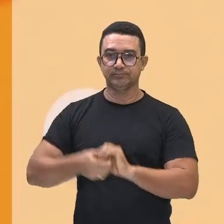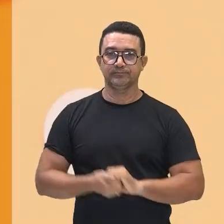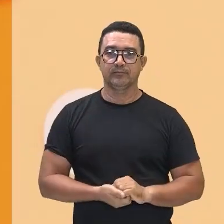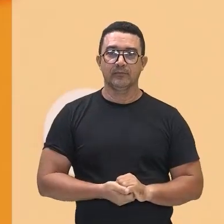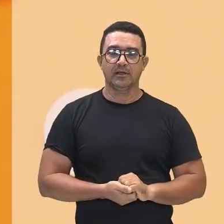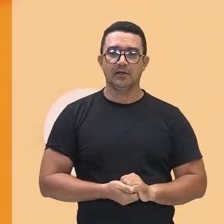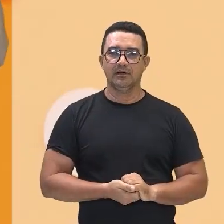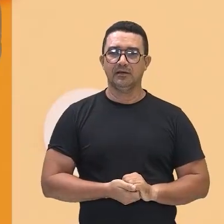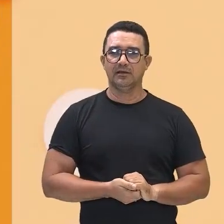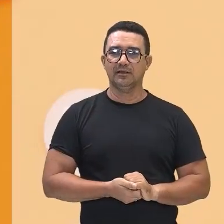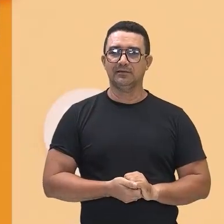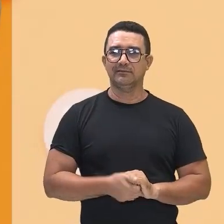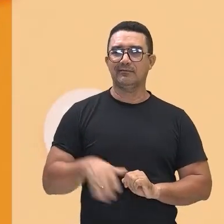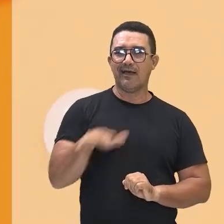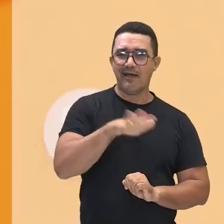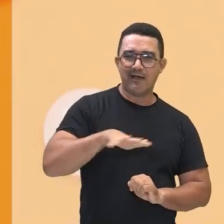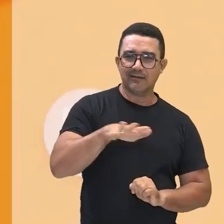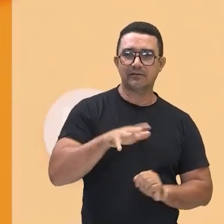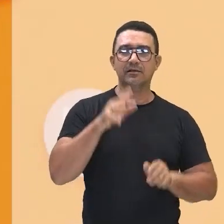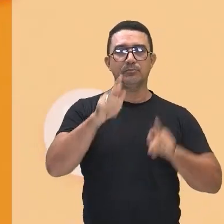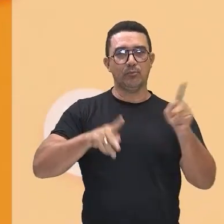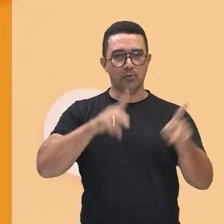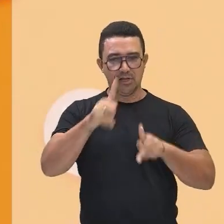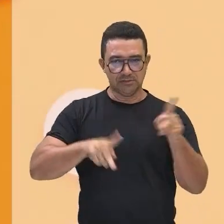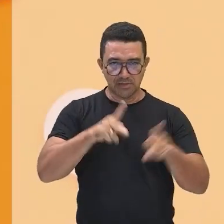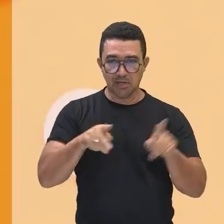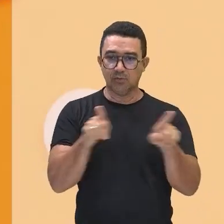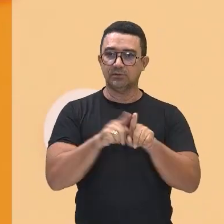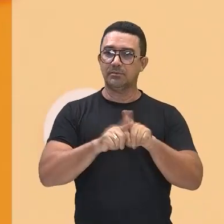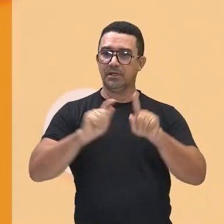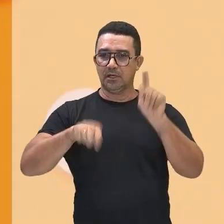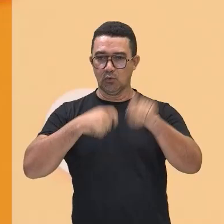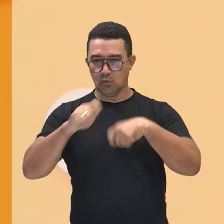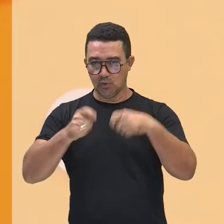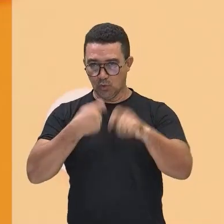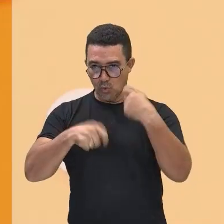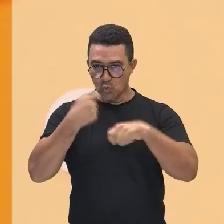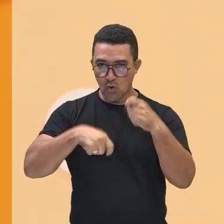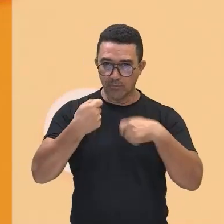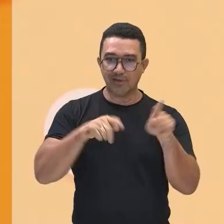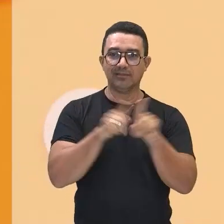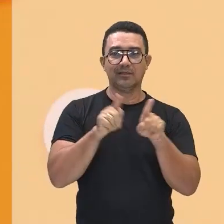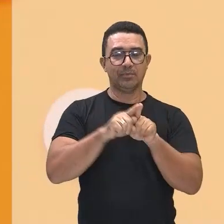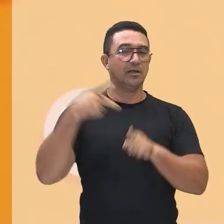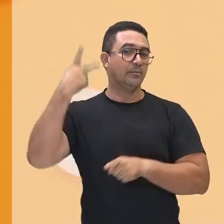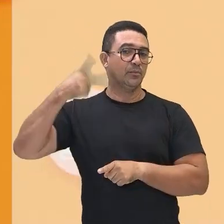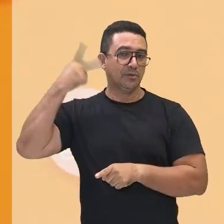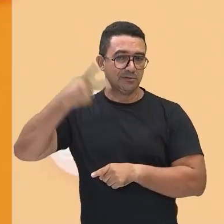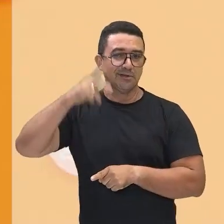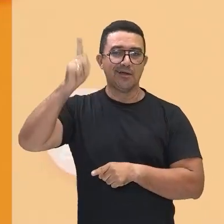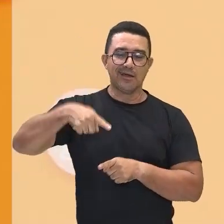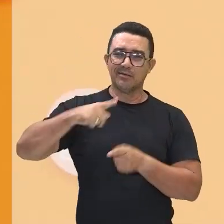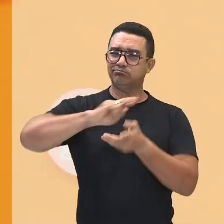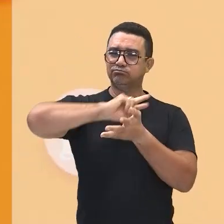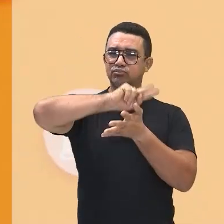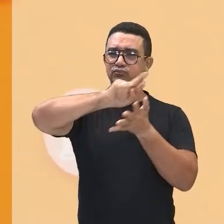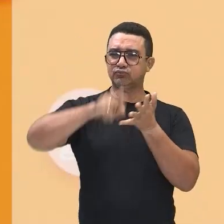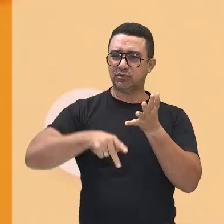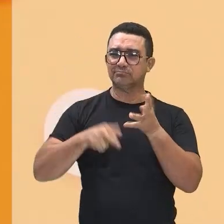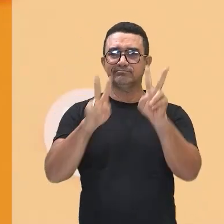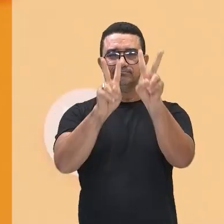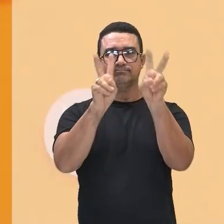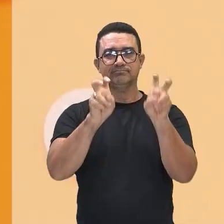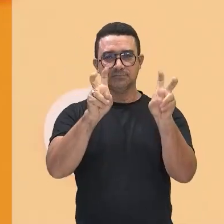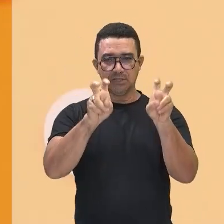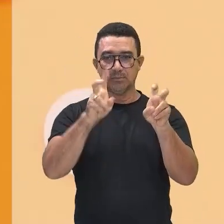da população, quanto a parte econômica, a parte política. Então, são assuntos muito diversos em que vocês